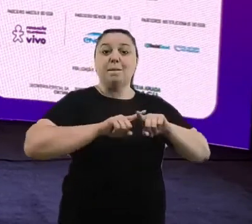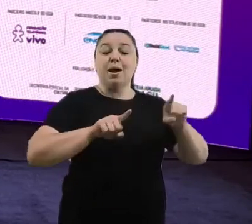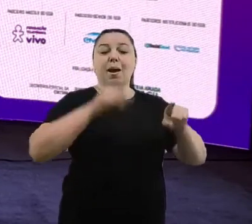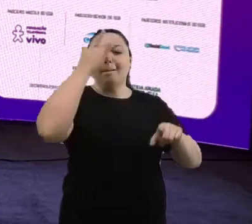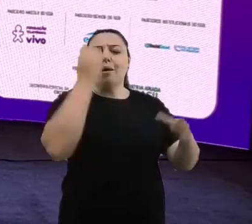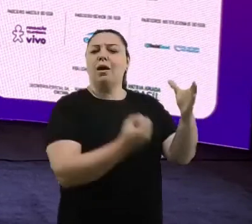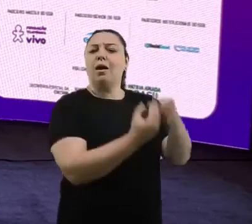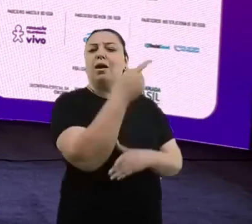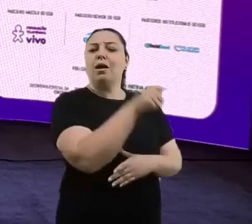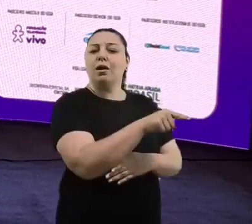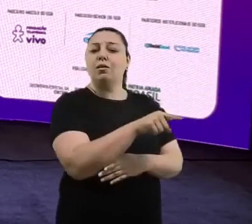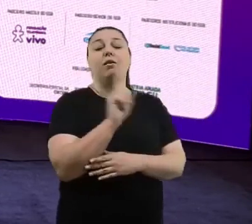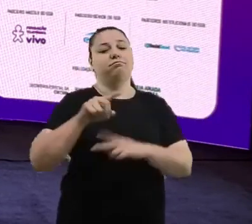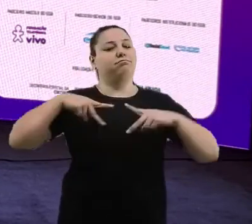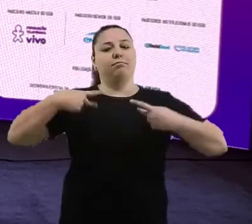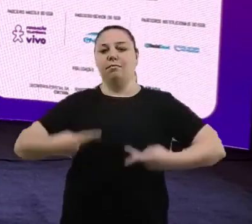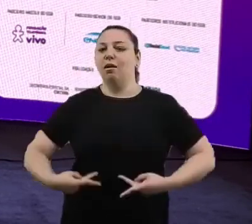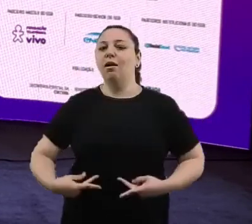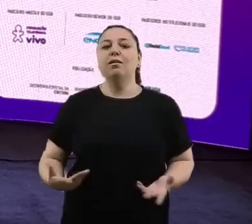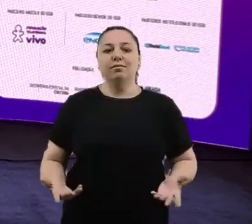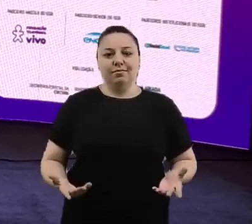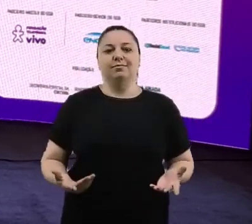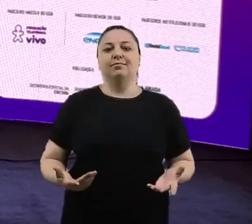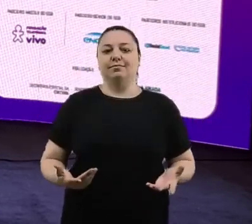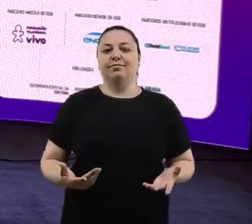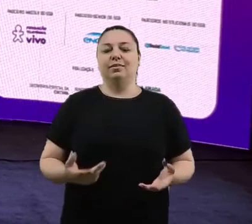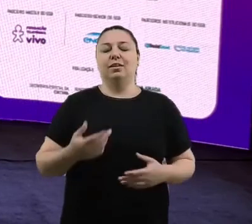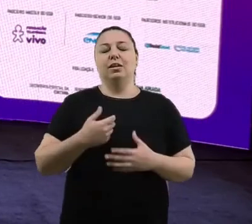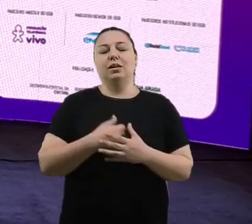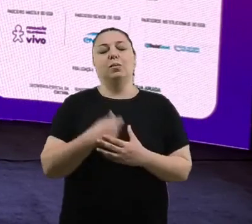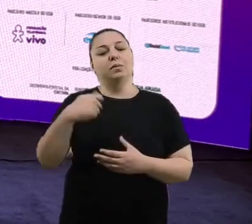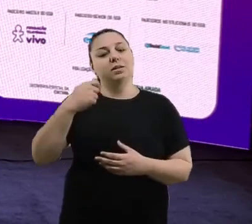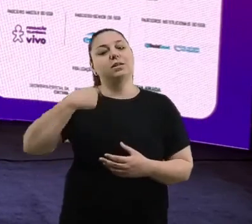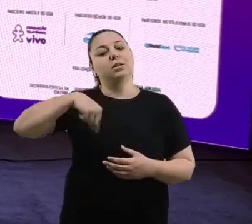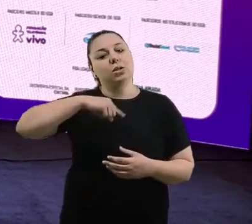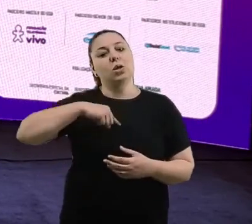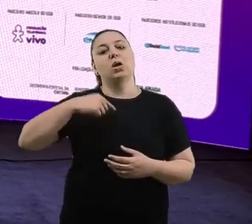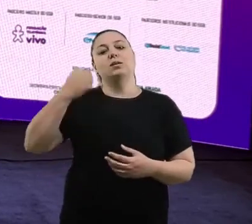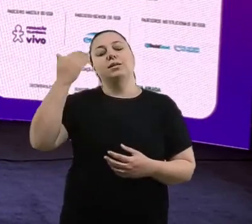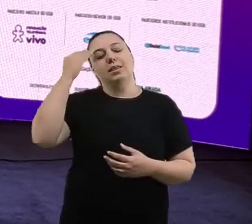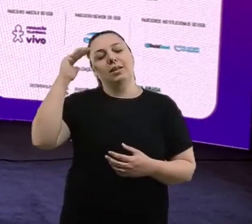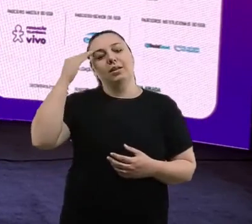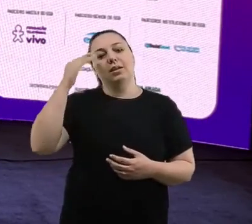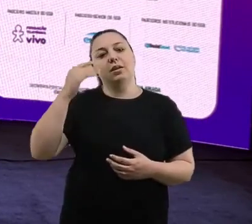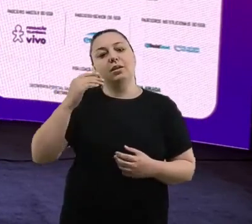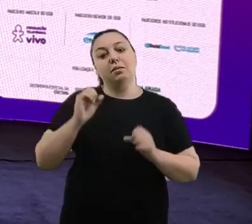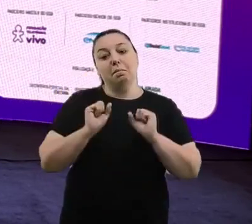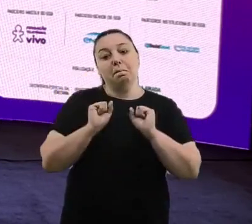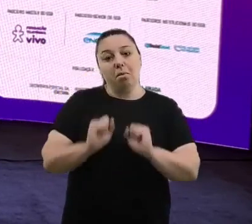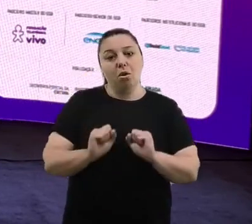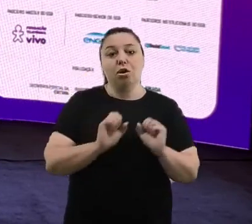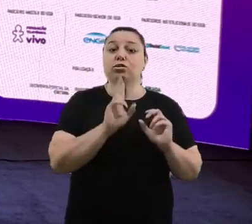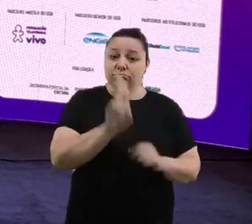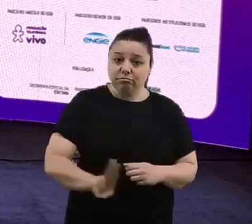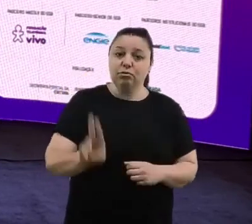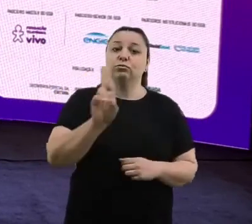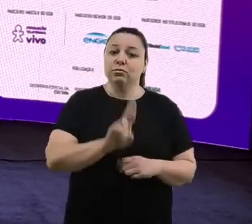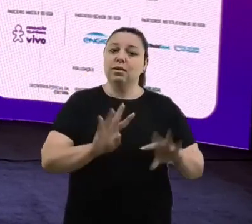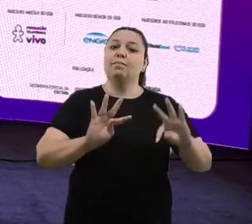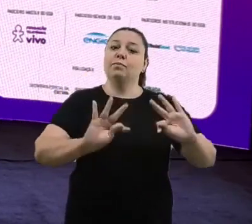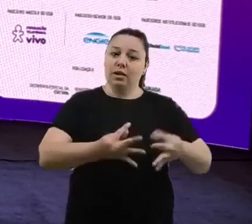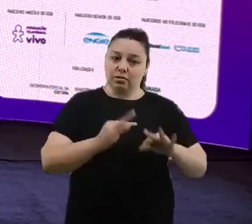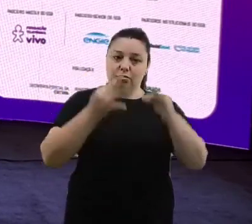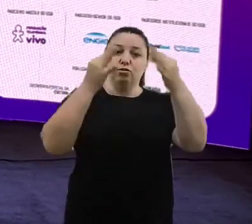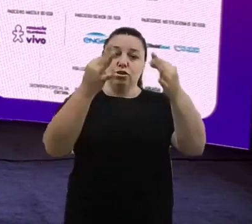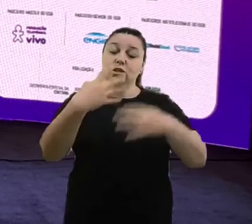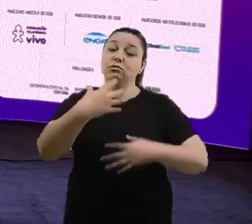precisa saber também que nós podemos usar, e aqui no Social Good é isso, a gente pode usar para o bem ou a gente pode